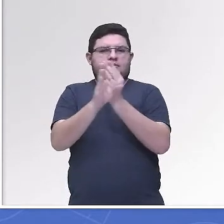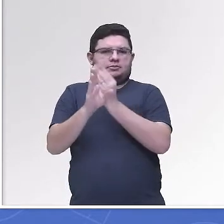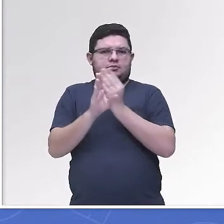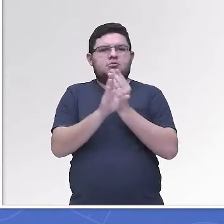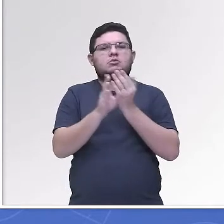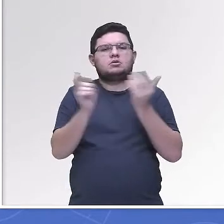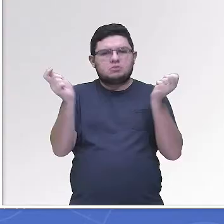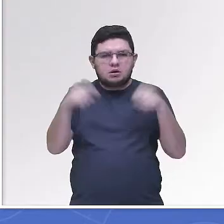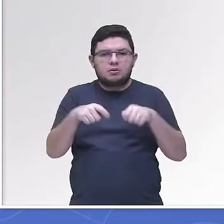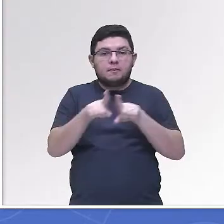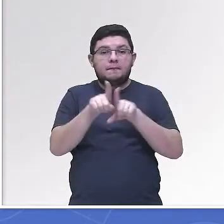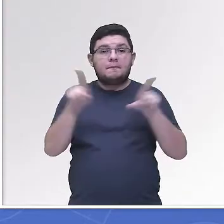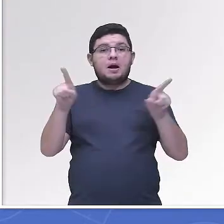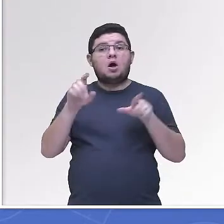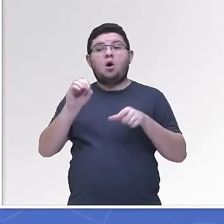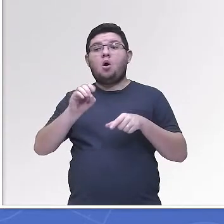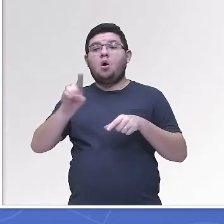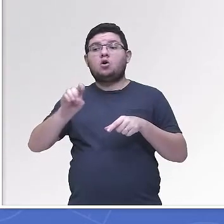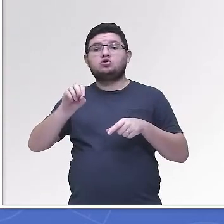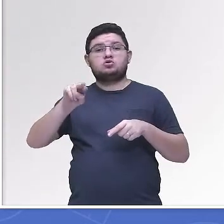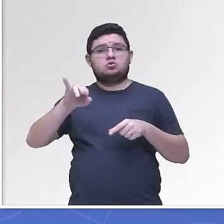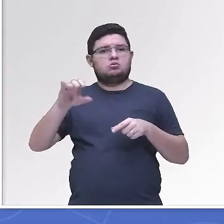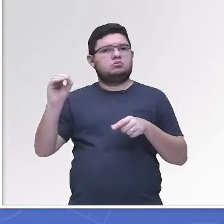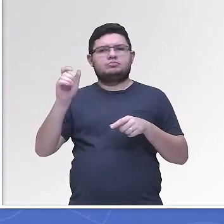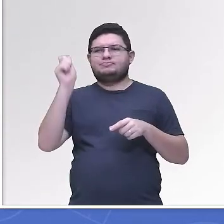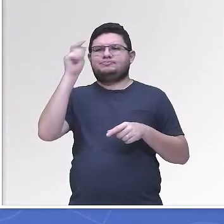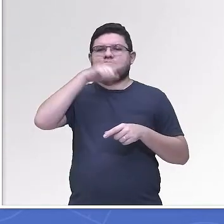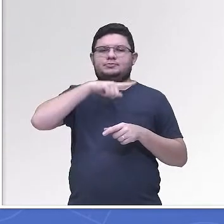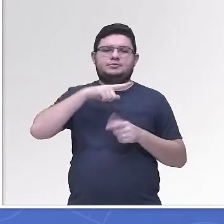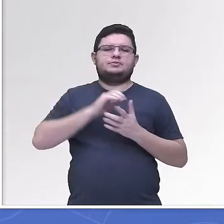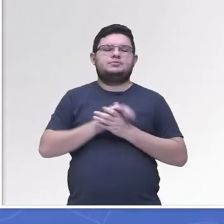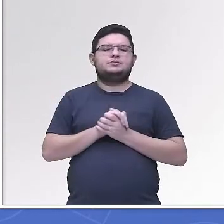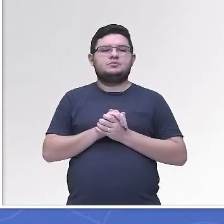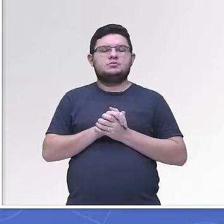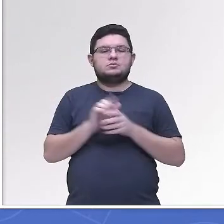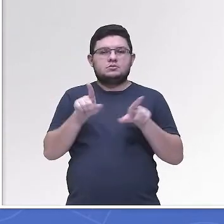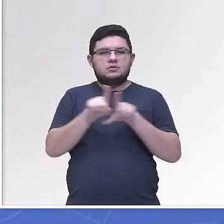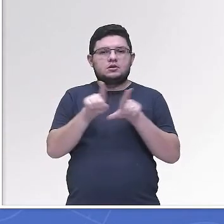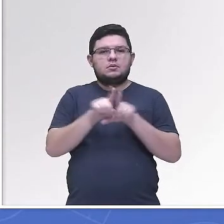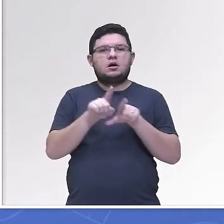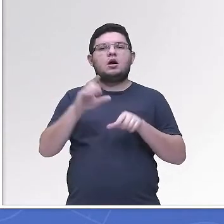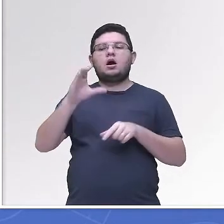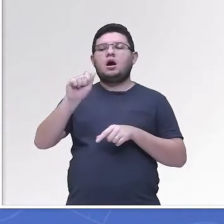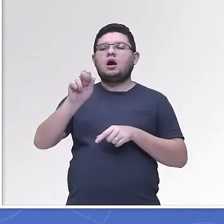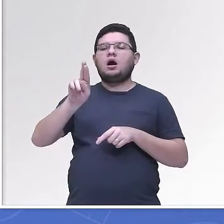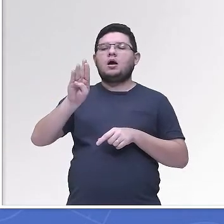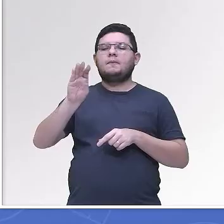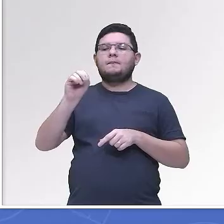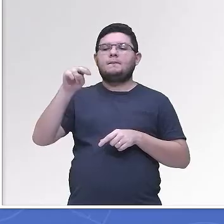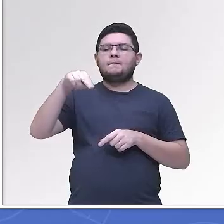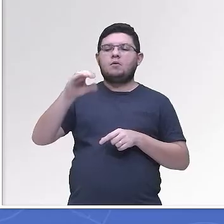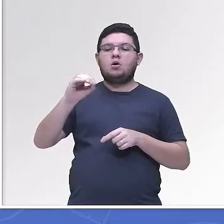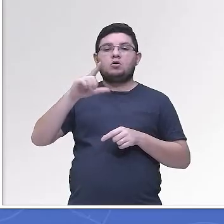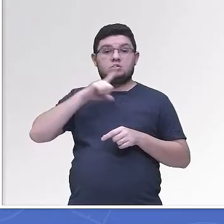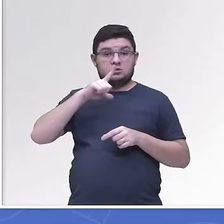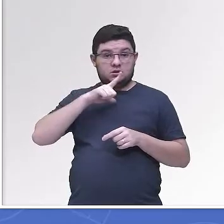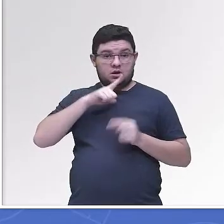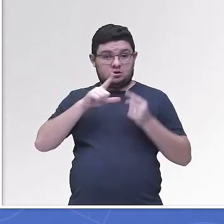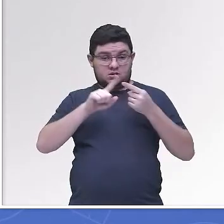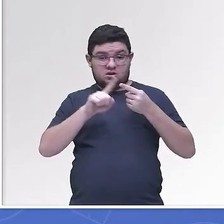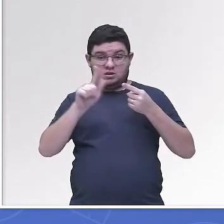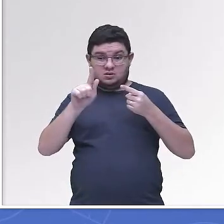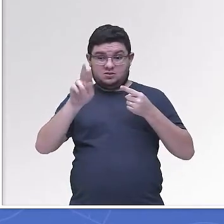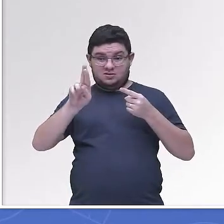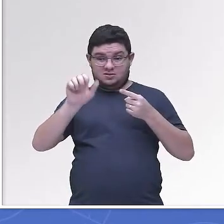diferentes, formadas pelo mesmo elemento químico. O mesmo ocorre com carbono. Carbono grafite e carbono diamante. São